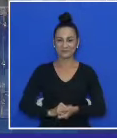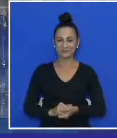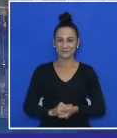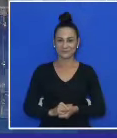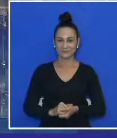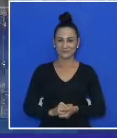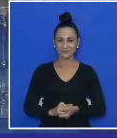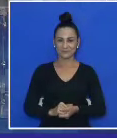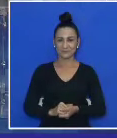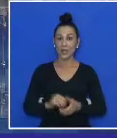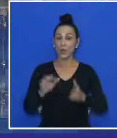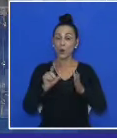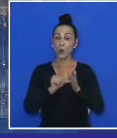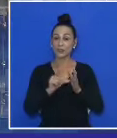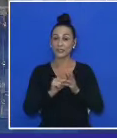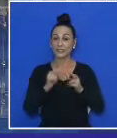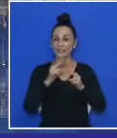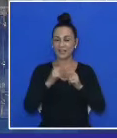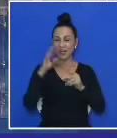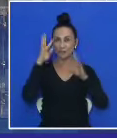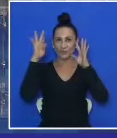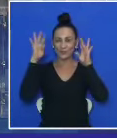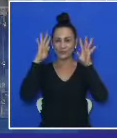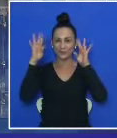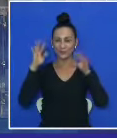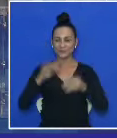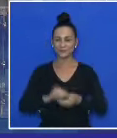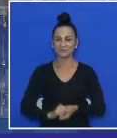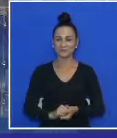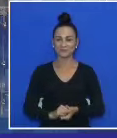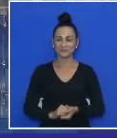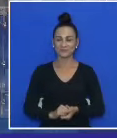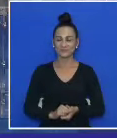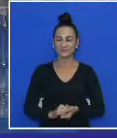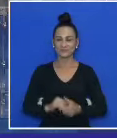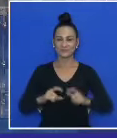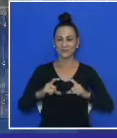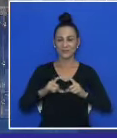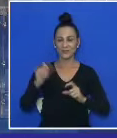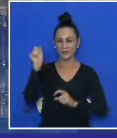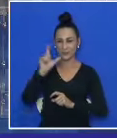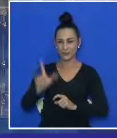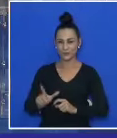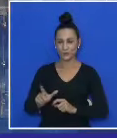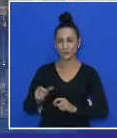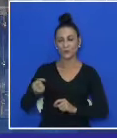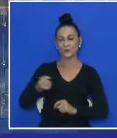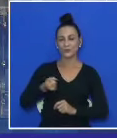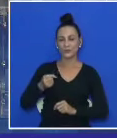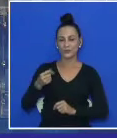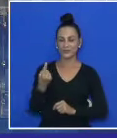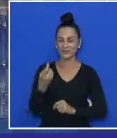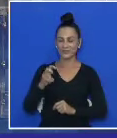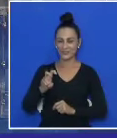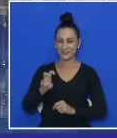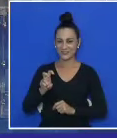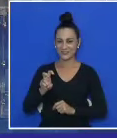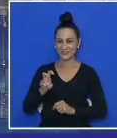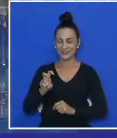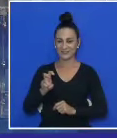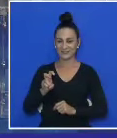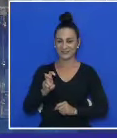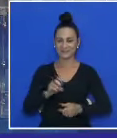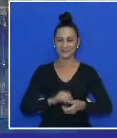56. Loterias Caixa, já pensou? Bola azul, número 15.